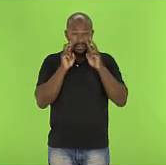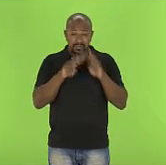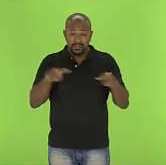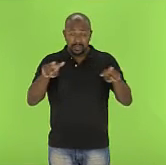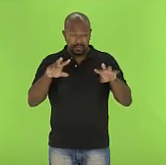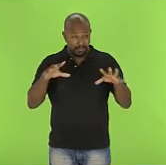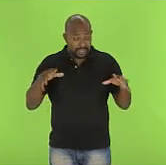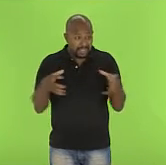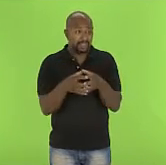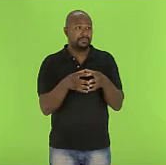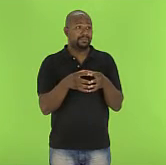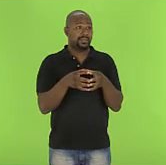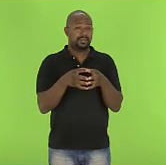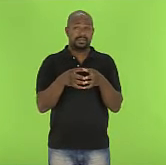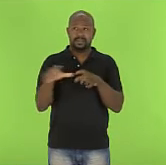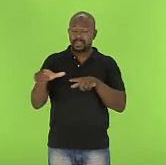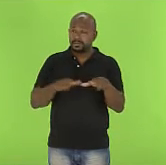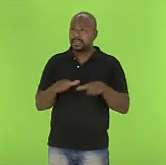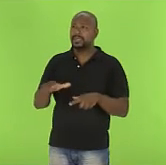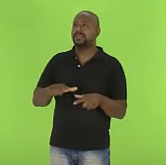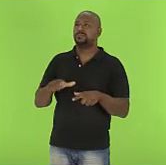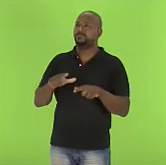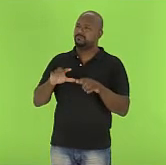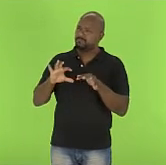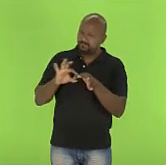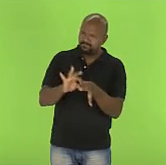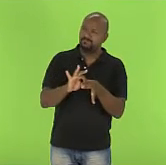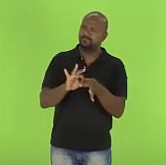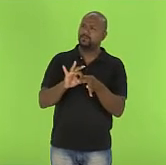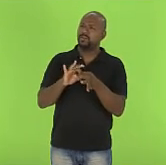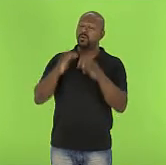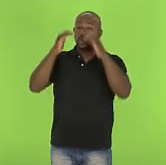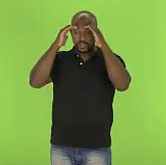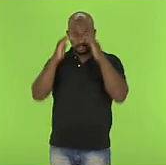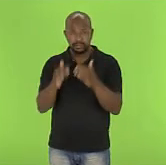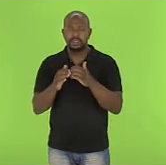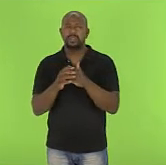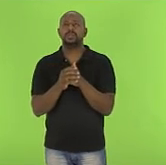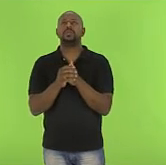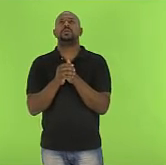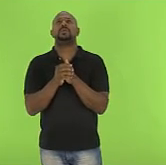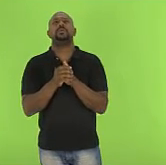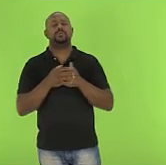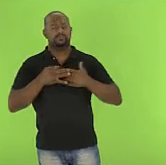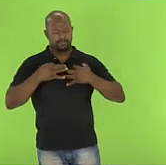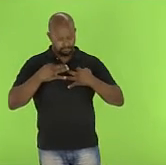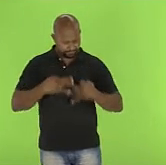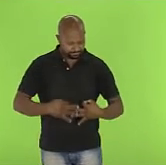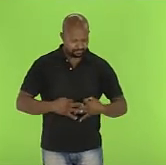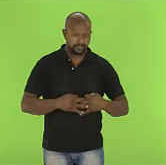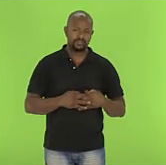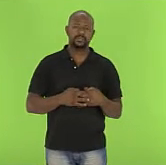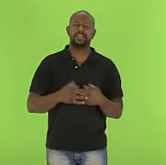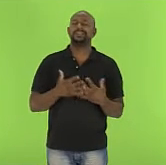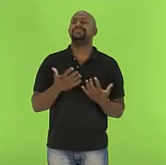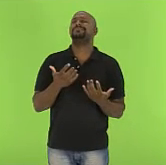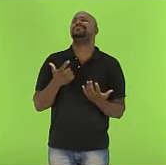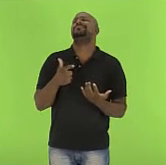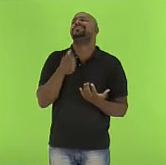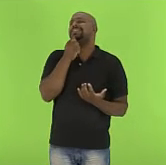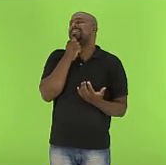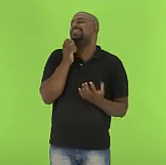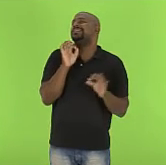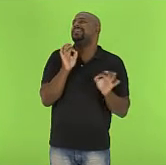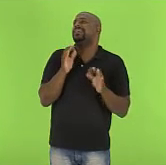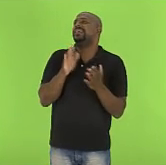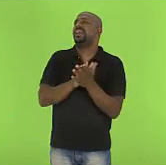conseguir ver uma equipe trabalhando unida, com respeito, com dignidade,